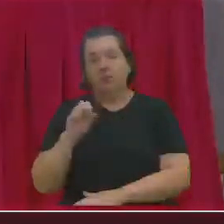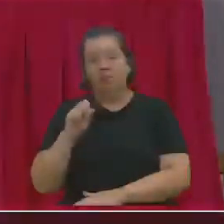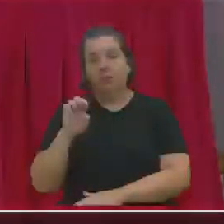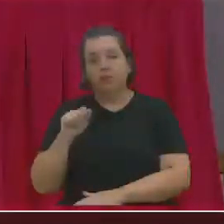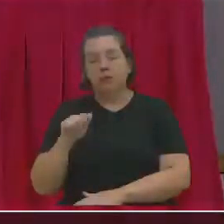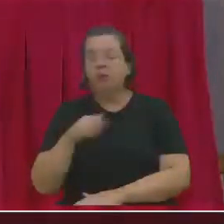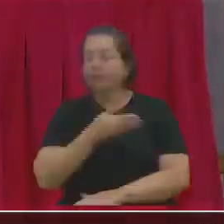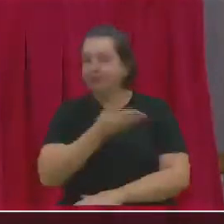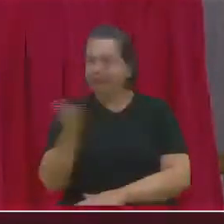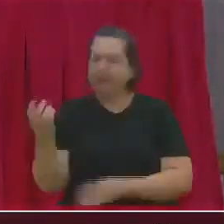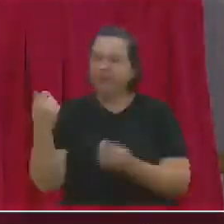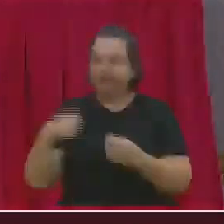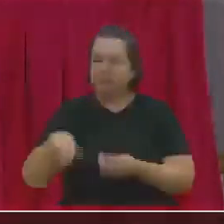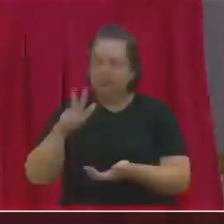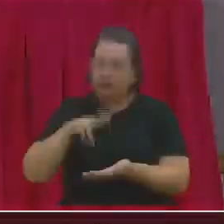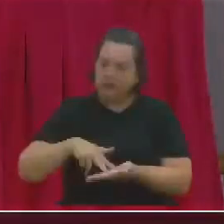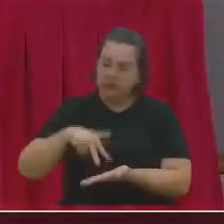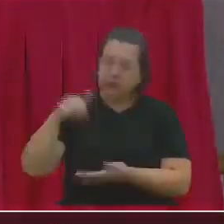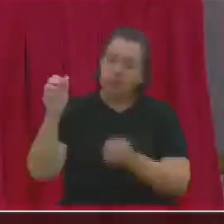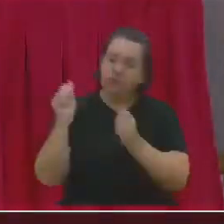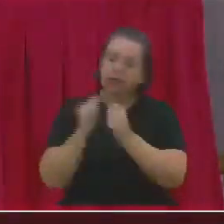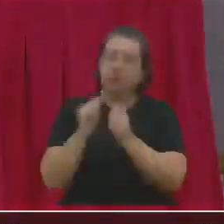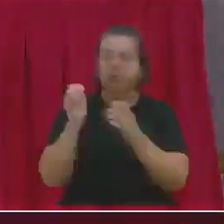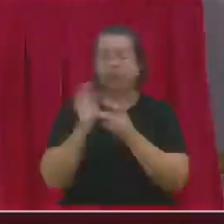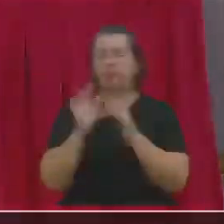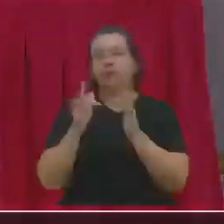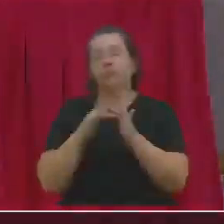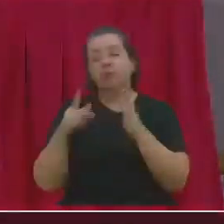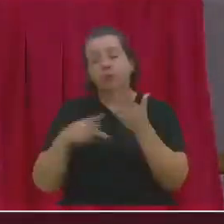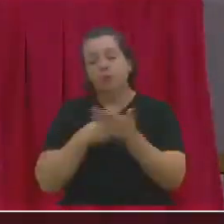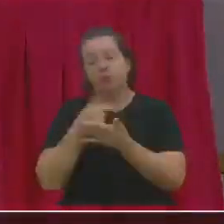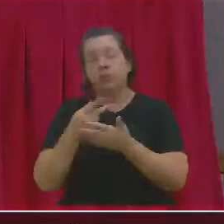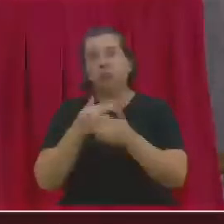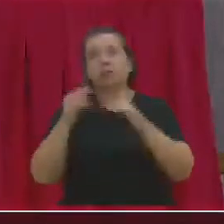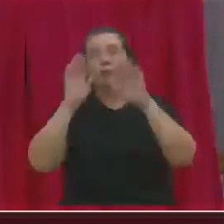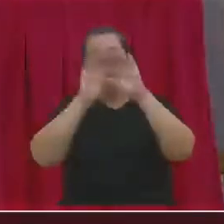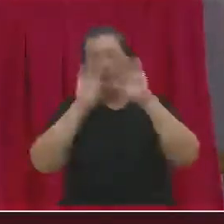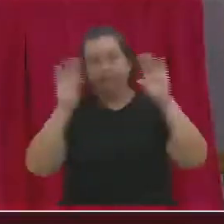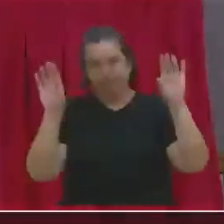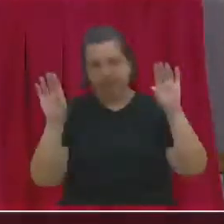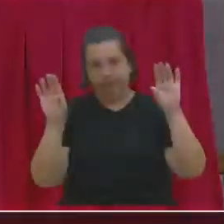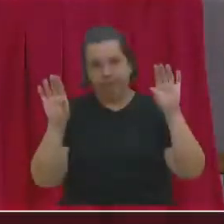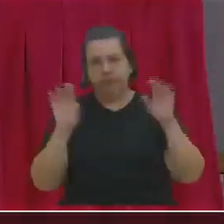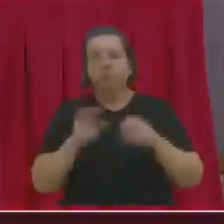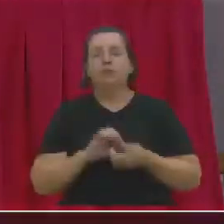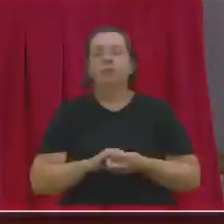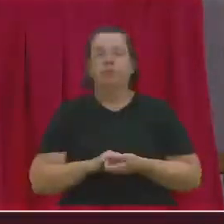ressuscitai-vos com Cristo, buscai as coisas do alto.